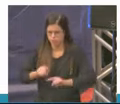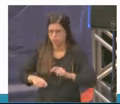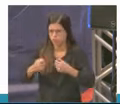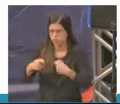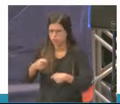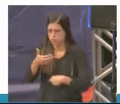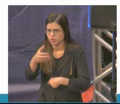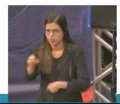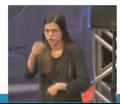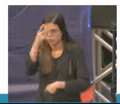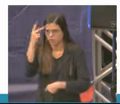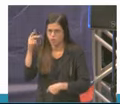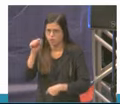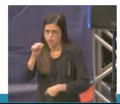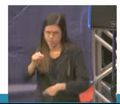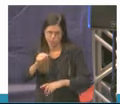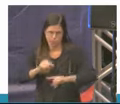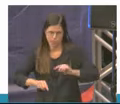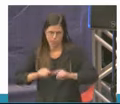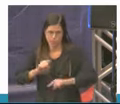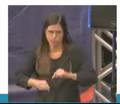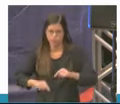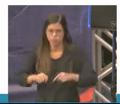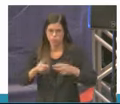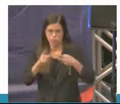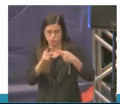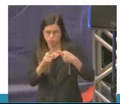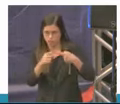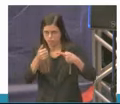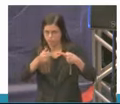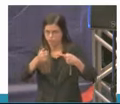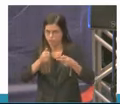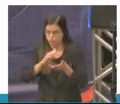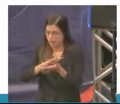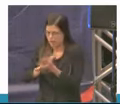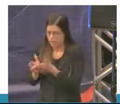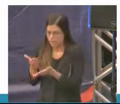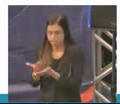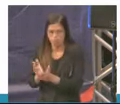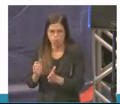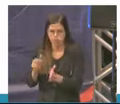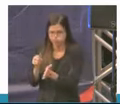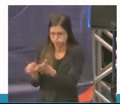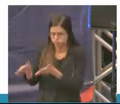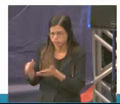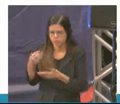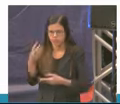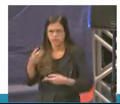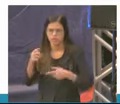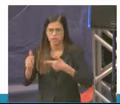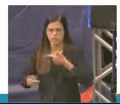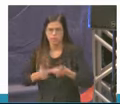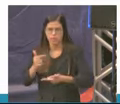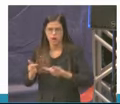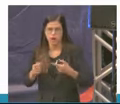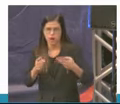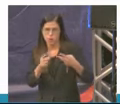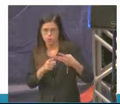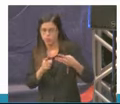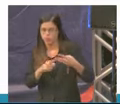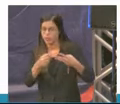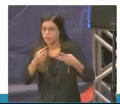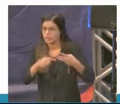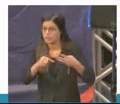Então, note que curioso. Num primeiro momento, eu destruí 3 empregos. No sequência, eu criei 9. Eu criei 3 empregos para cada emprego destruído.